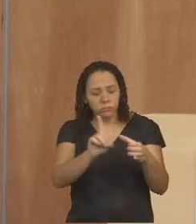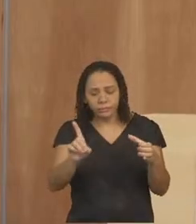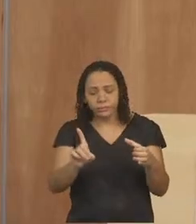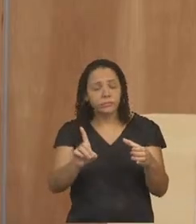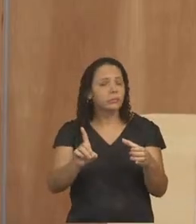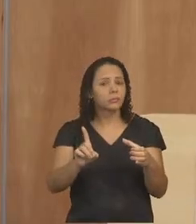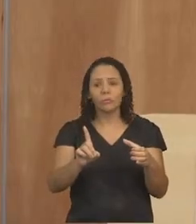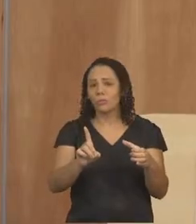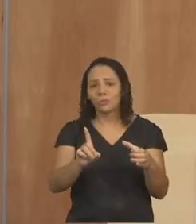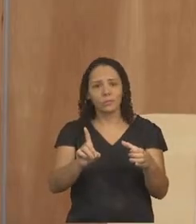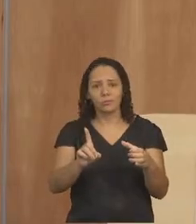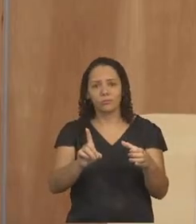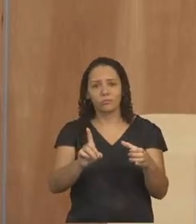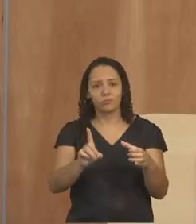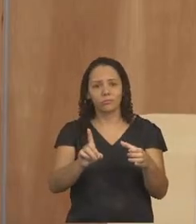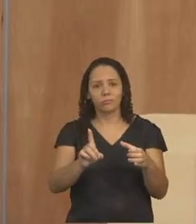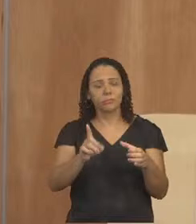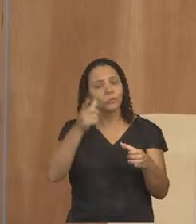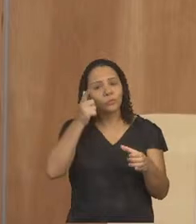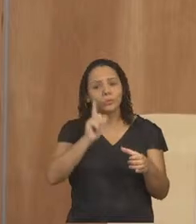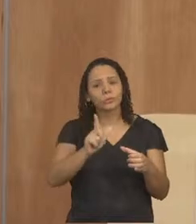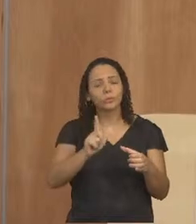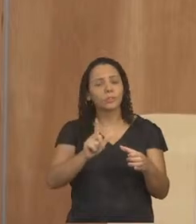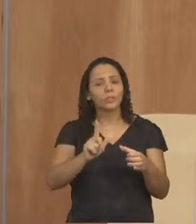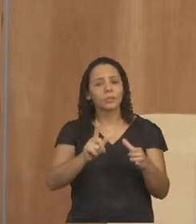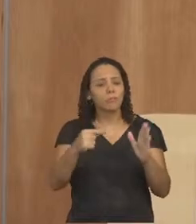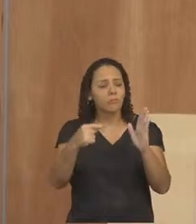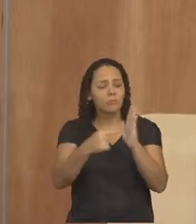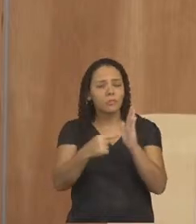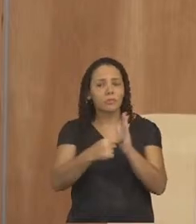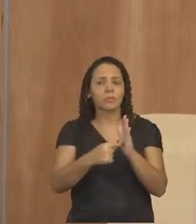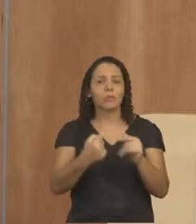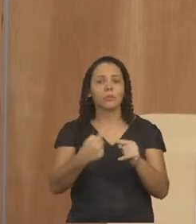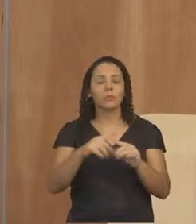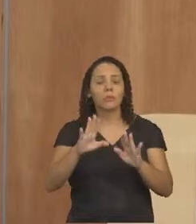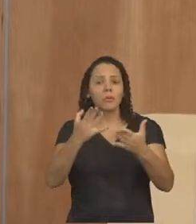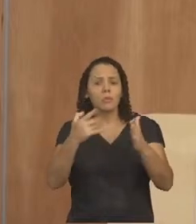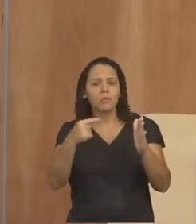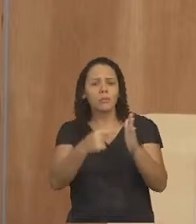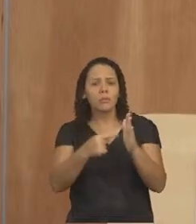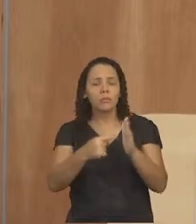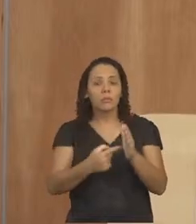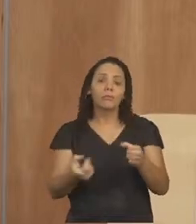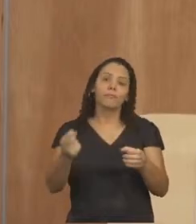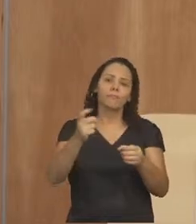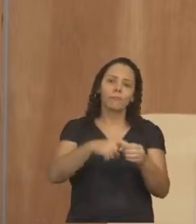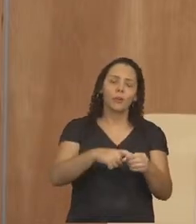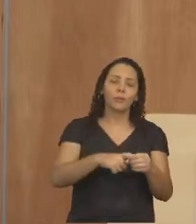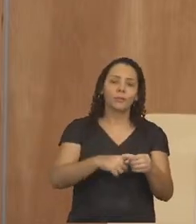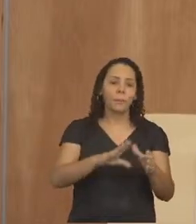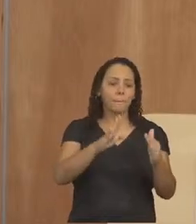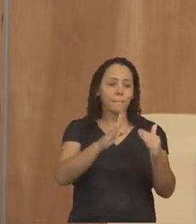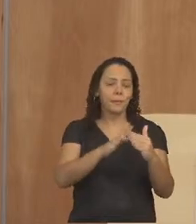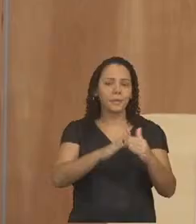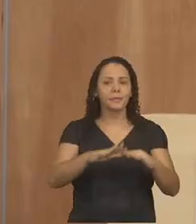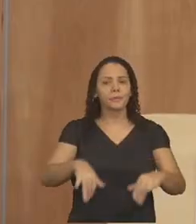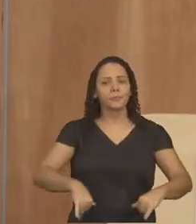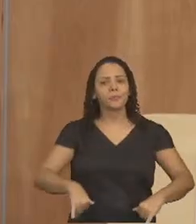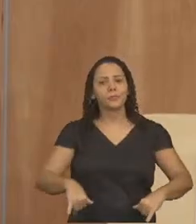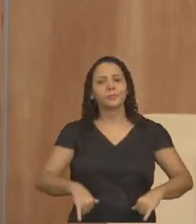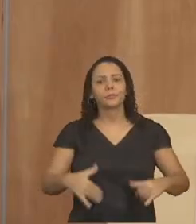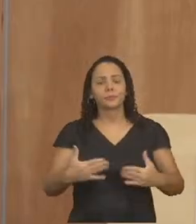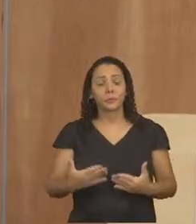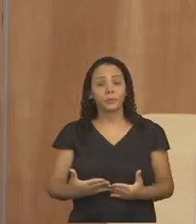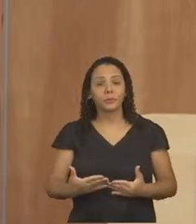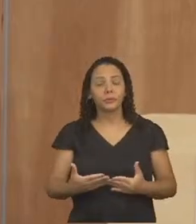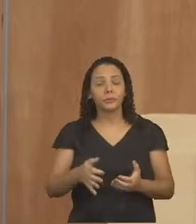não conseguem colibrir, denunciar, porque quando denuncia, Marcelo Dantas, ele volta para a casa do agressor, não é? Então